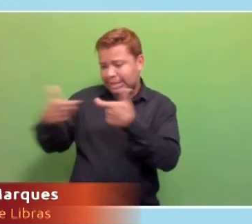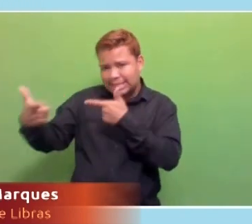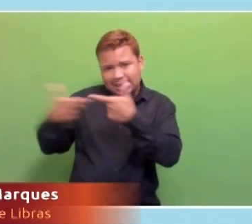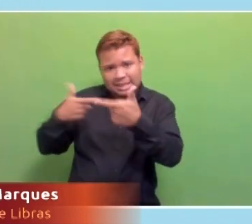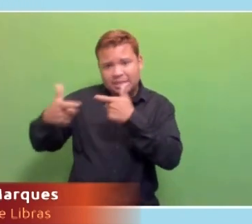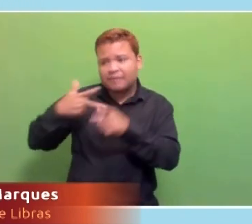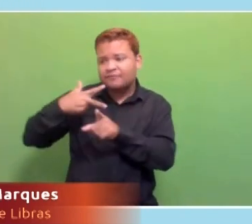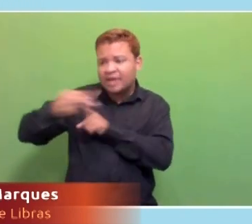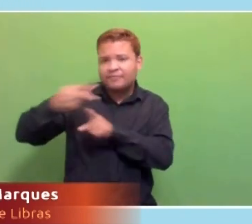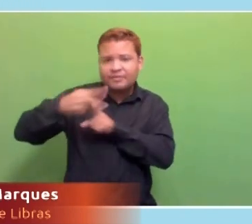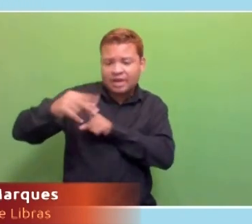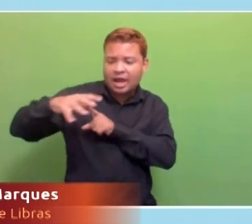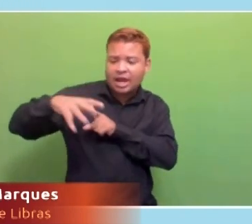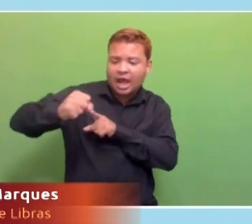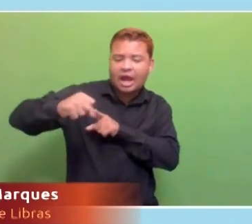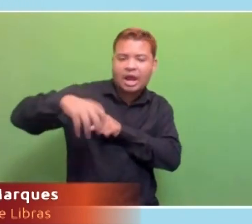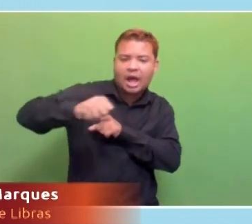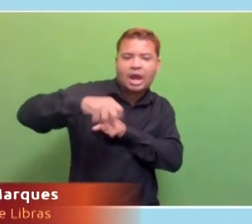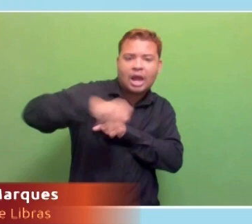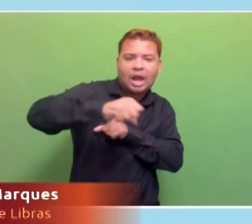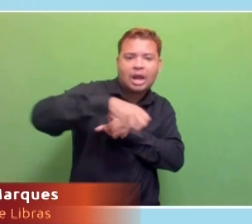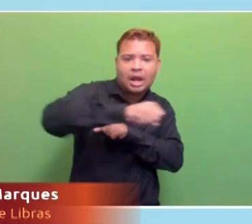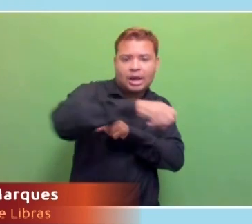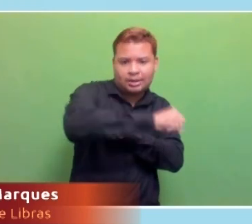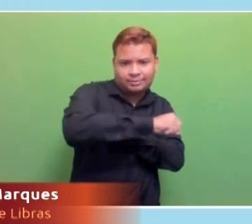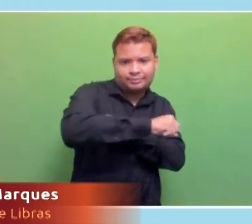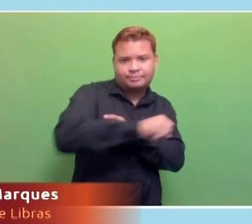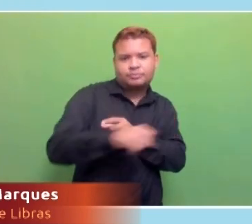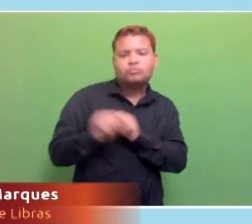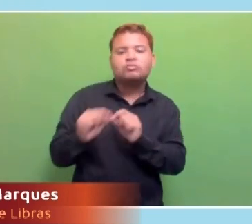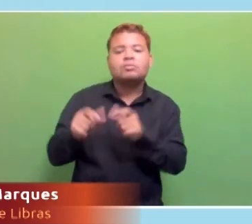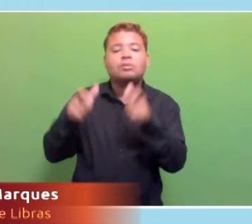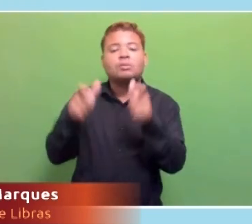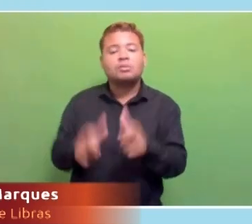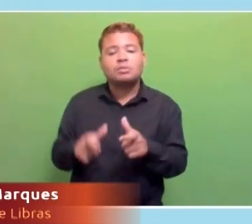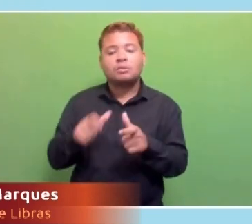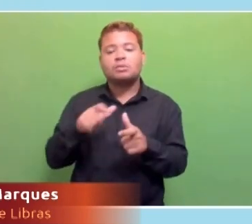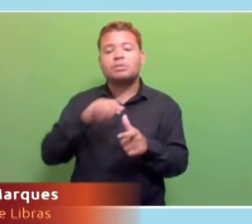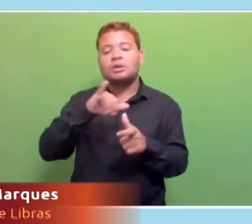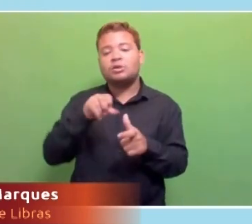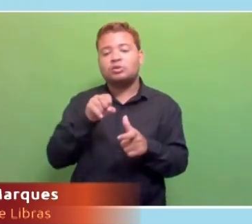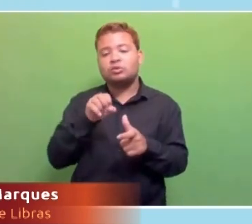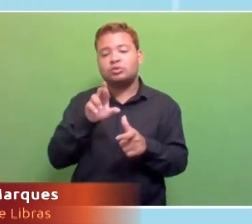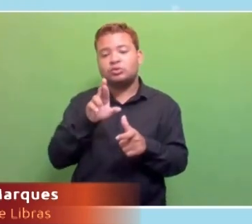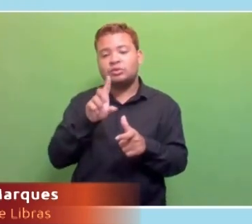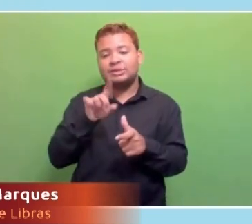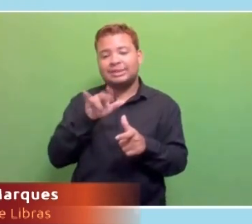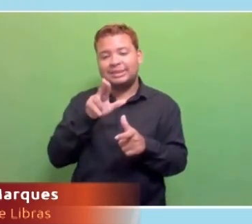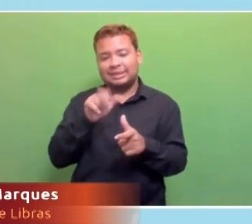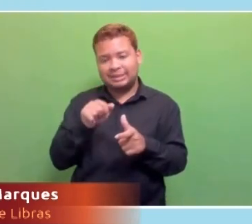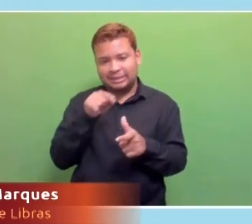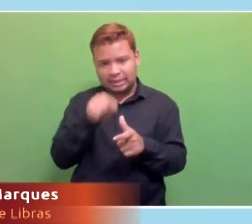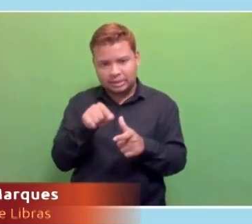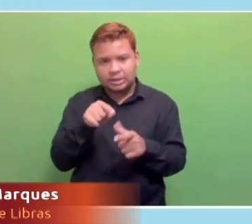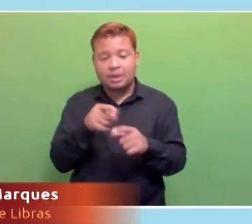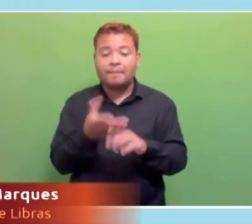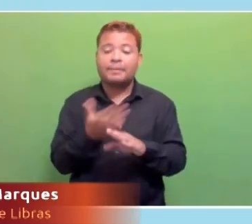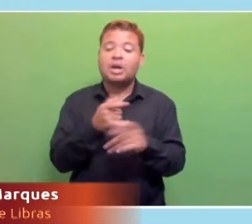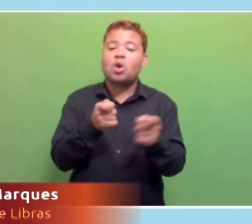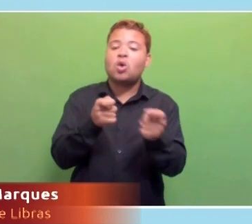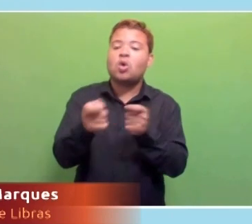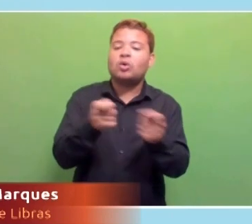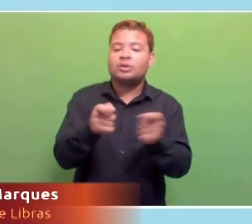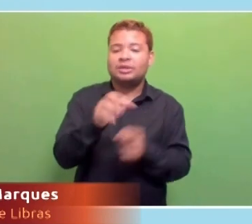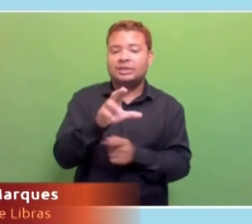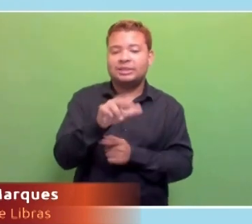estados. Quais? Jordânia, que antes se chama Transjordânia, que controlava a Cisjordânia, aquela de hoje é